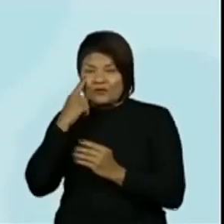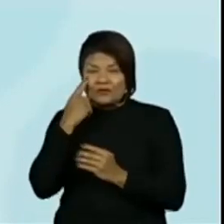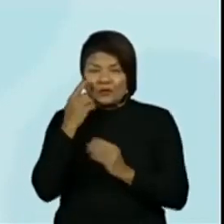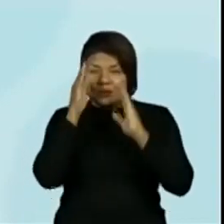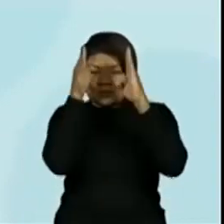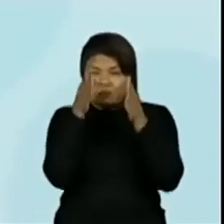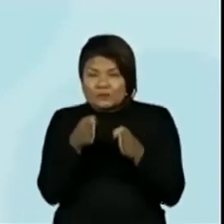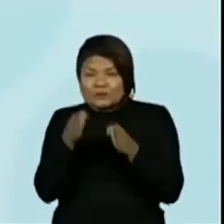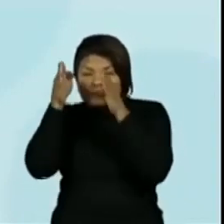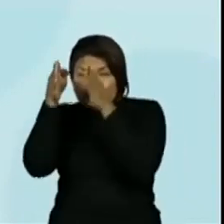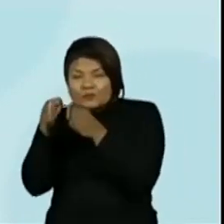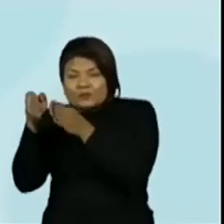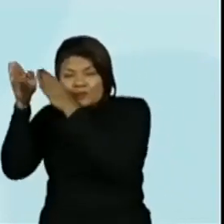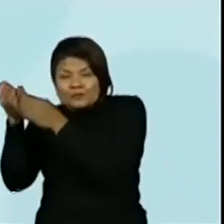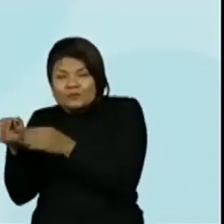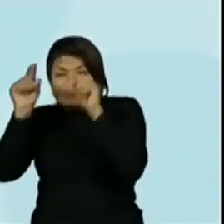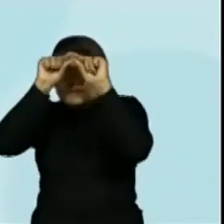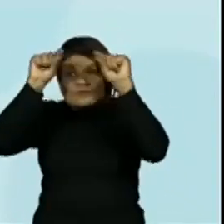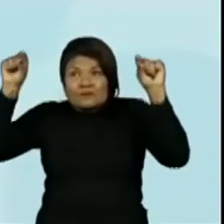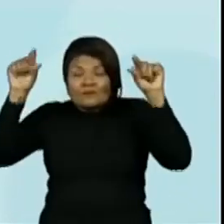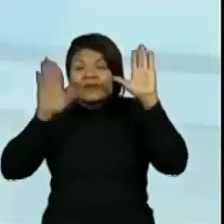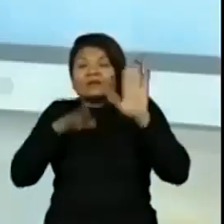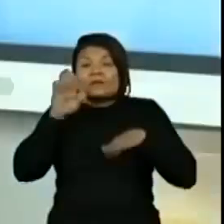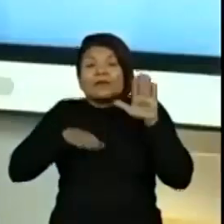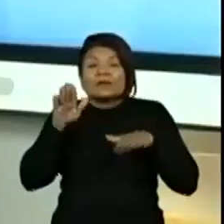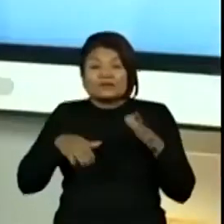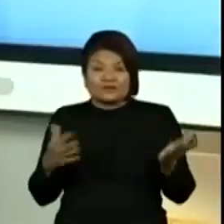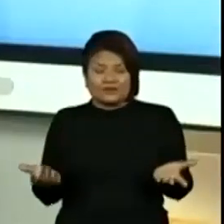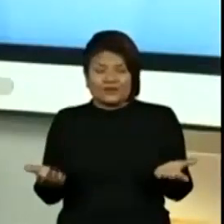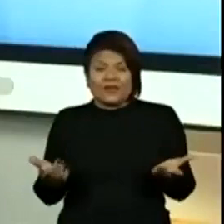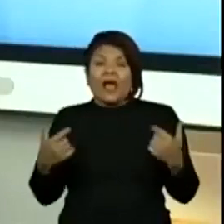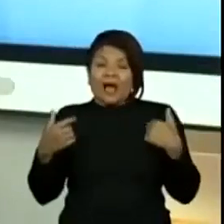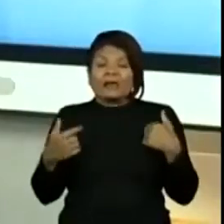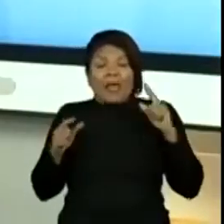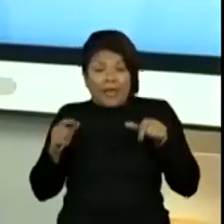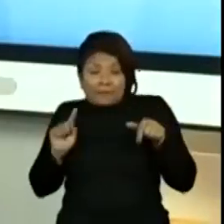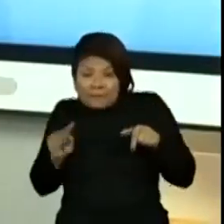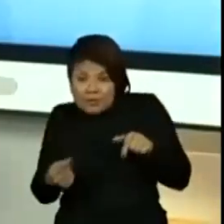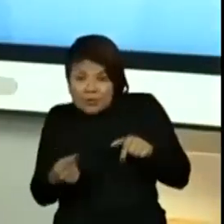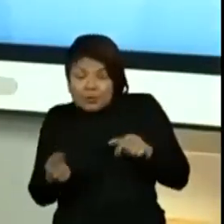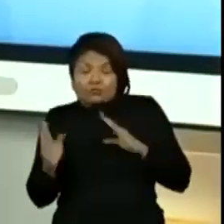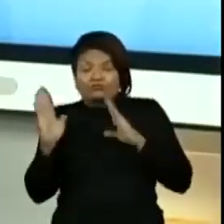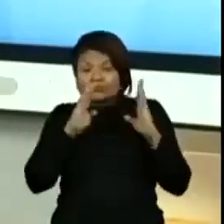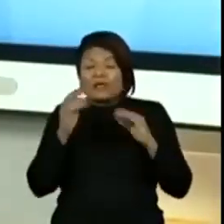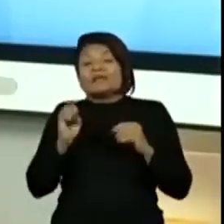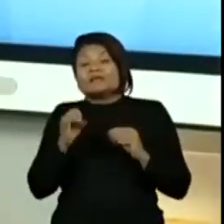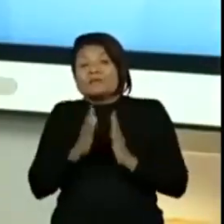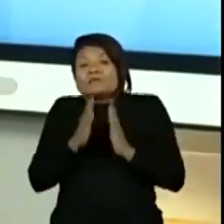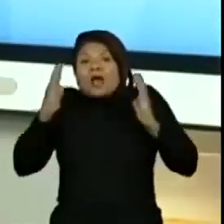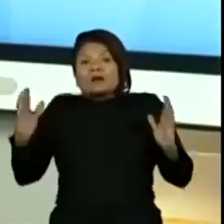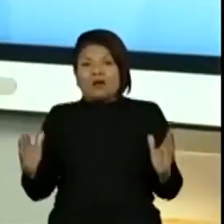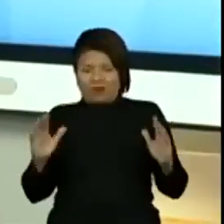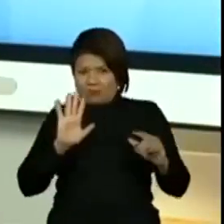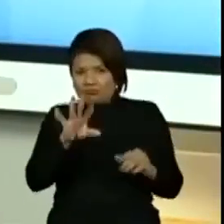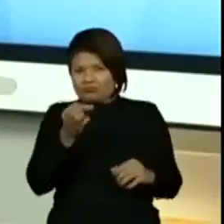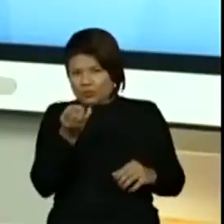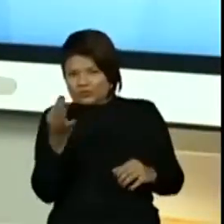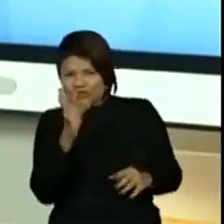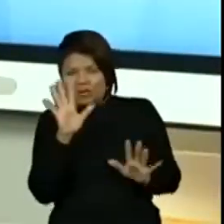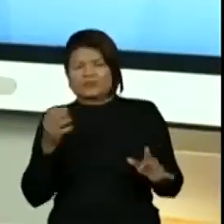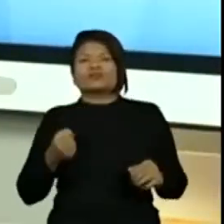1993. De acordo com a classe, eu indico o sobrenome. Se eu tiver um número maior, por